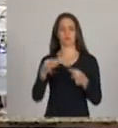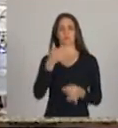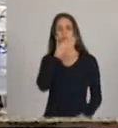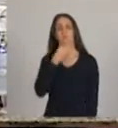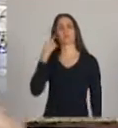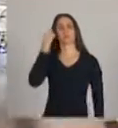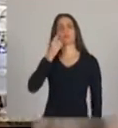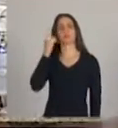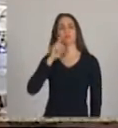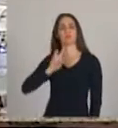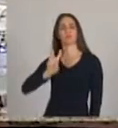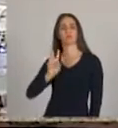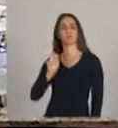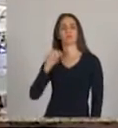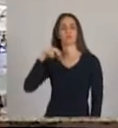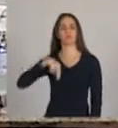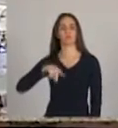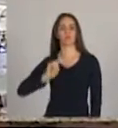Leite.